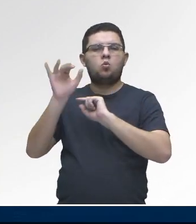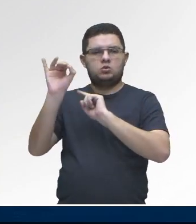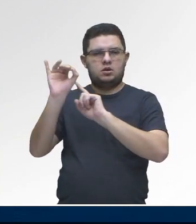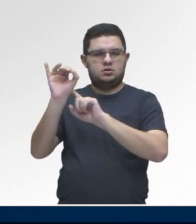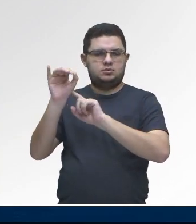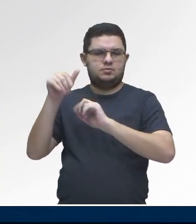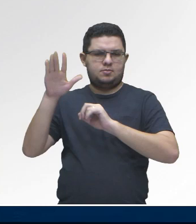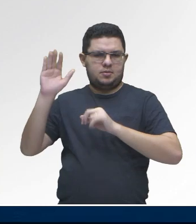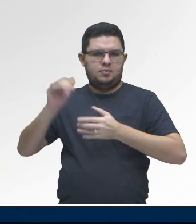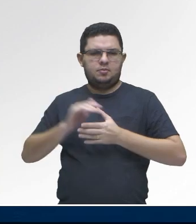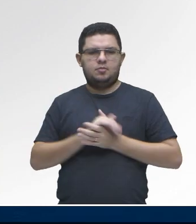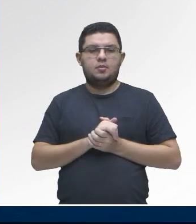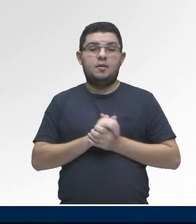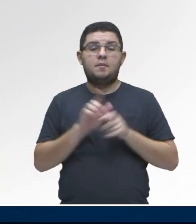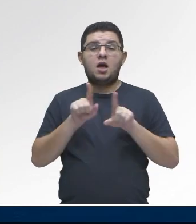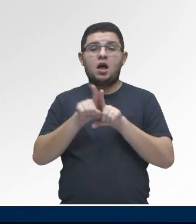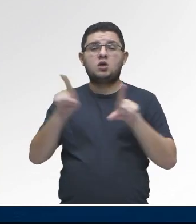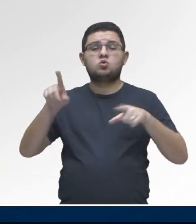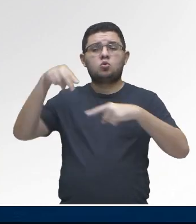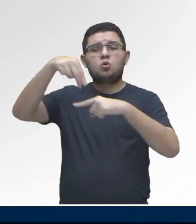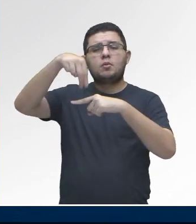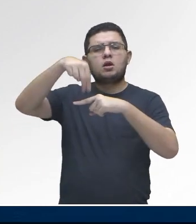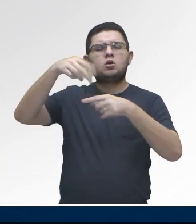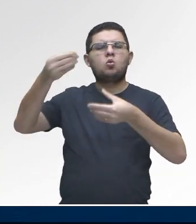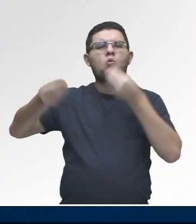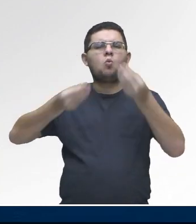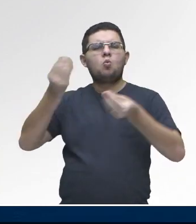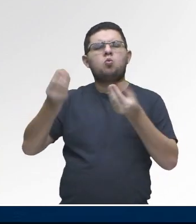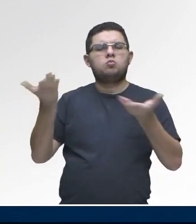denominador. Agora, o numerador, como é que você resolve?